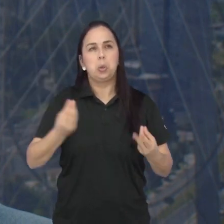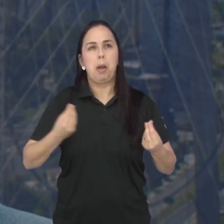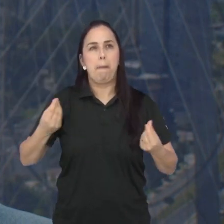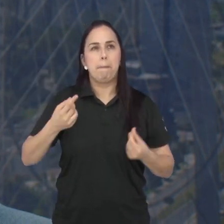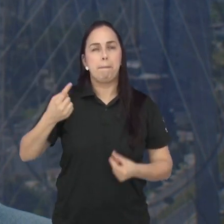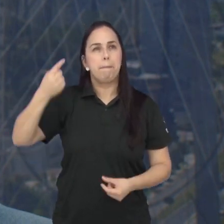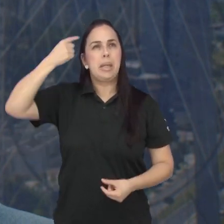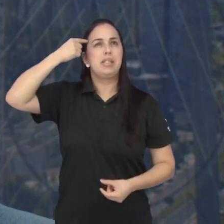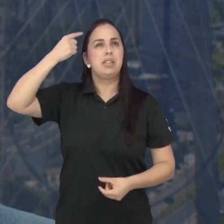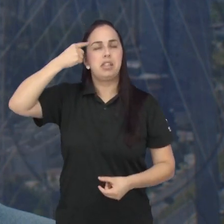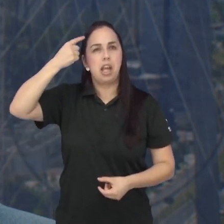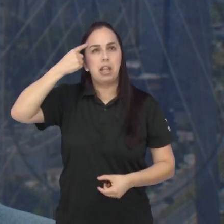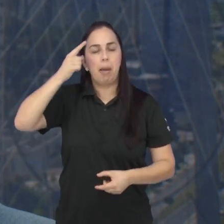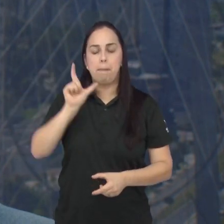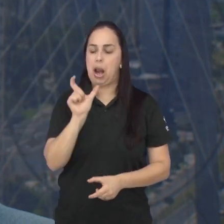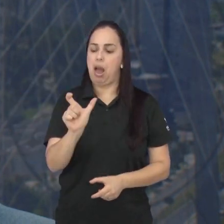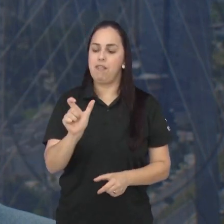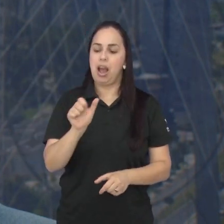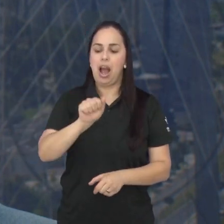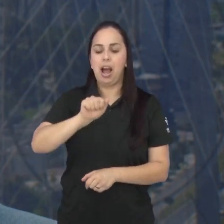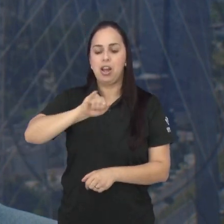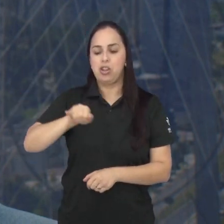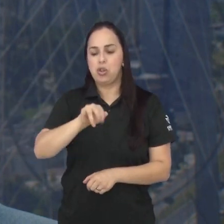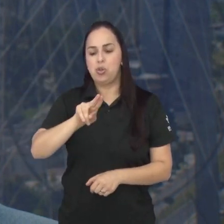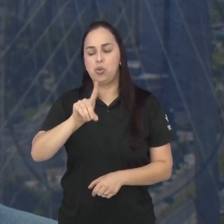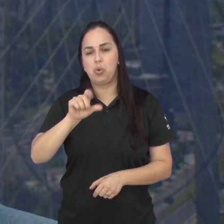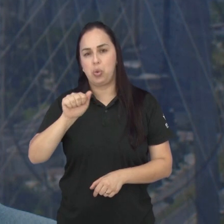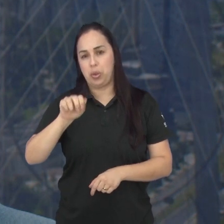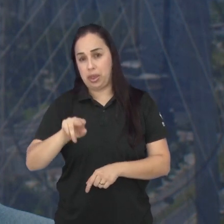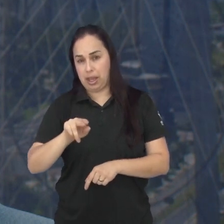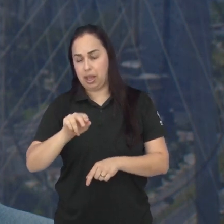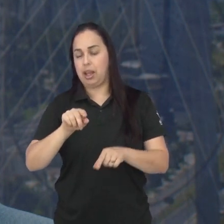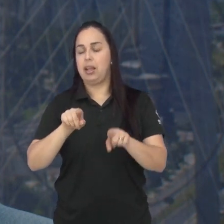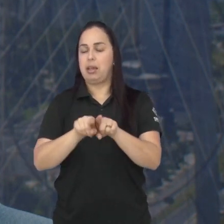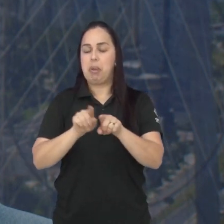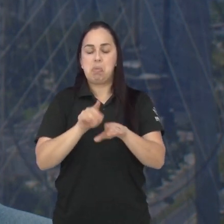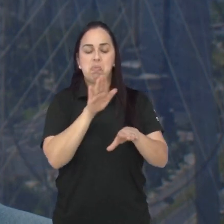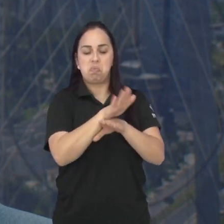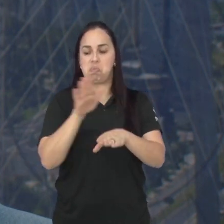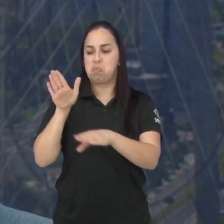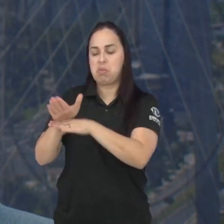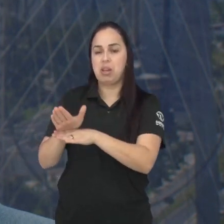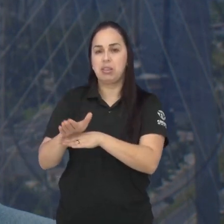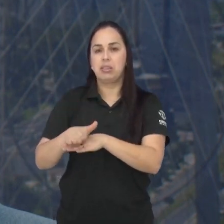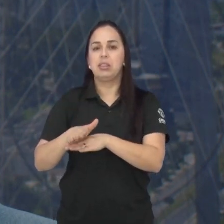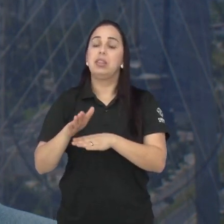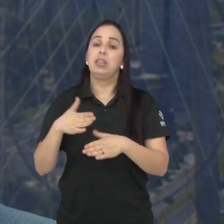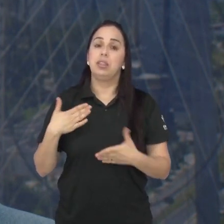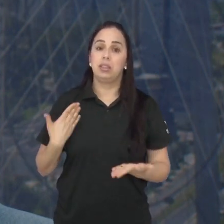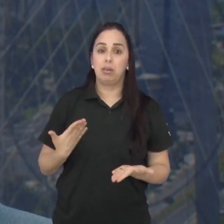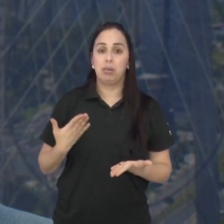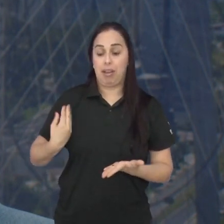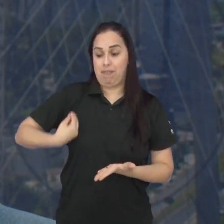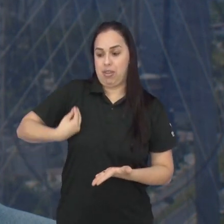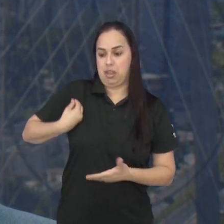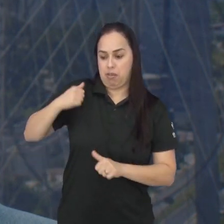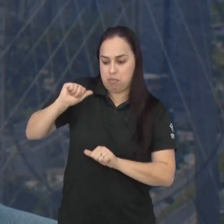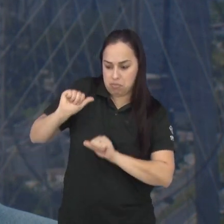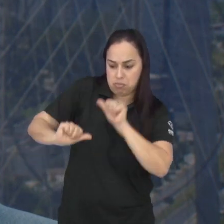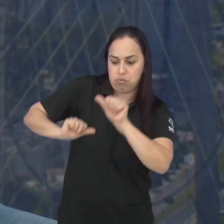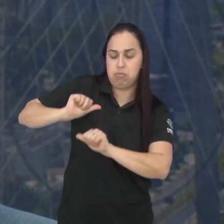quem ajuda quem apoia quem. E aí eu vejo nessa mudança, então, da nossa ordem de vida, né,